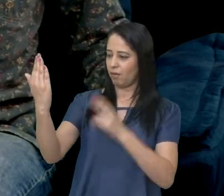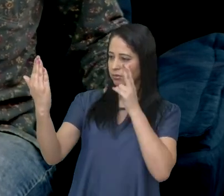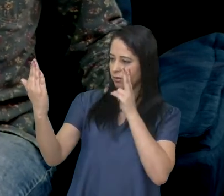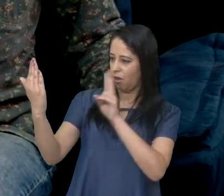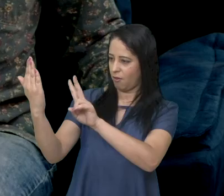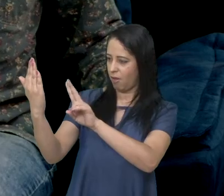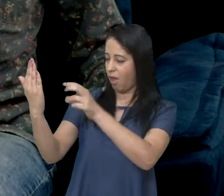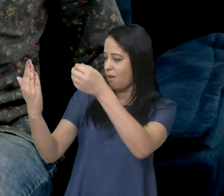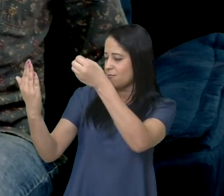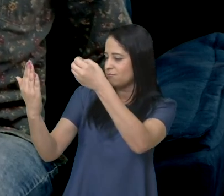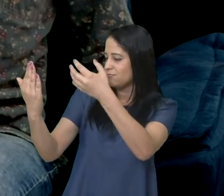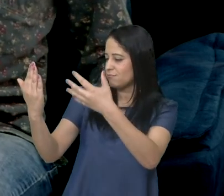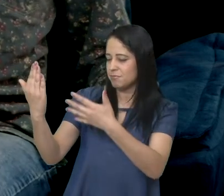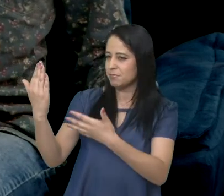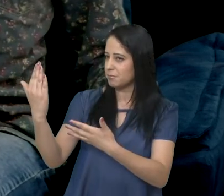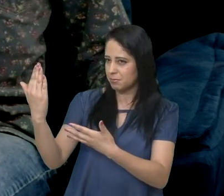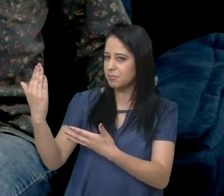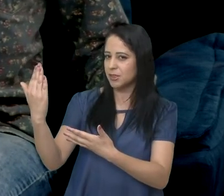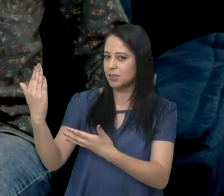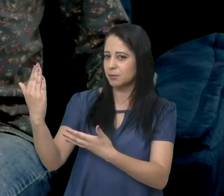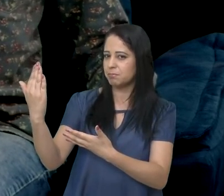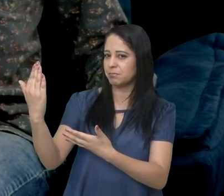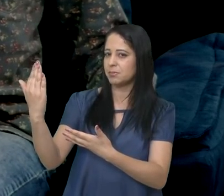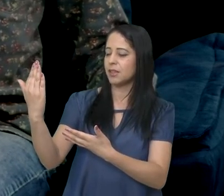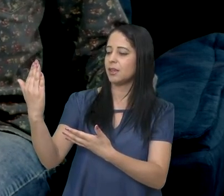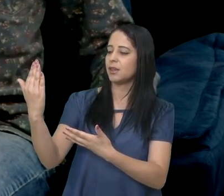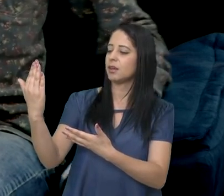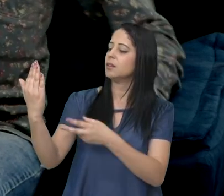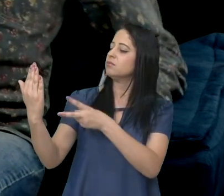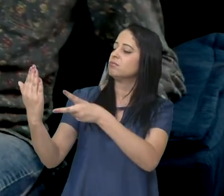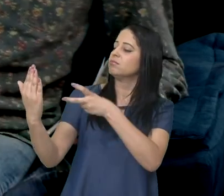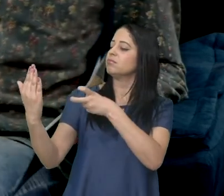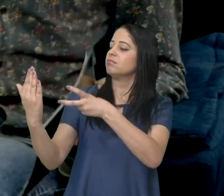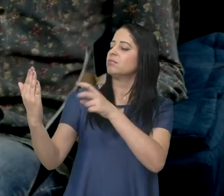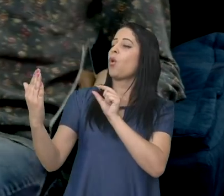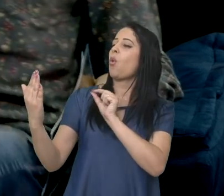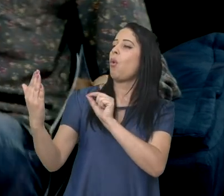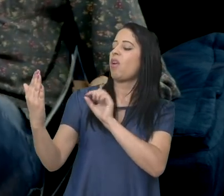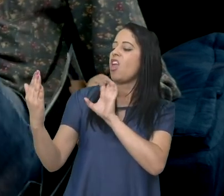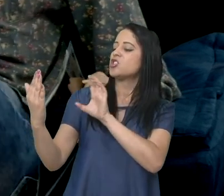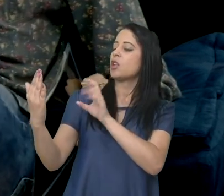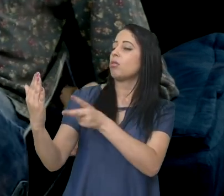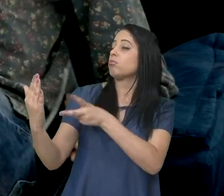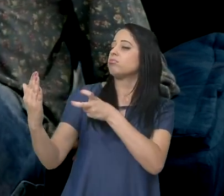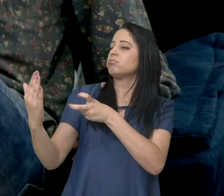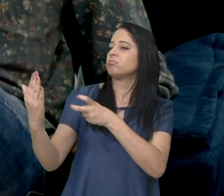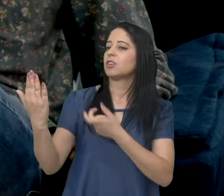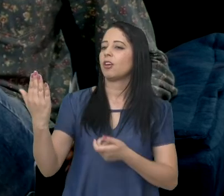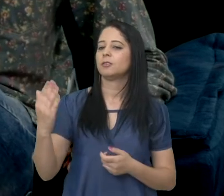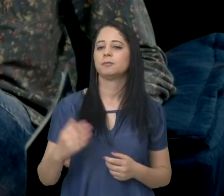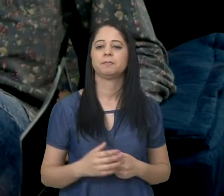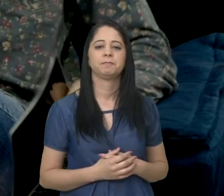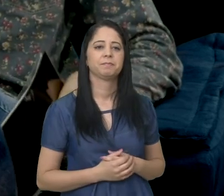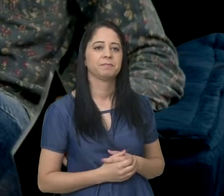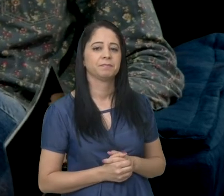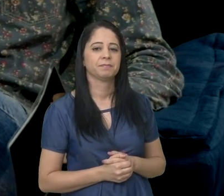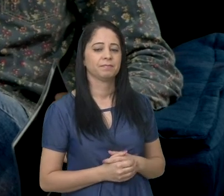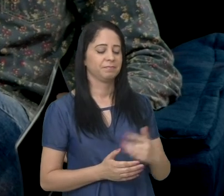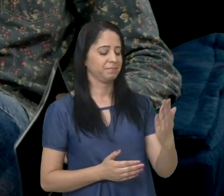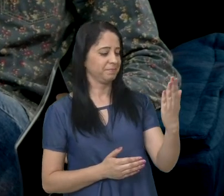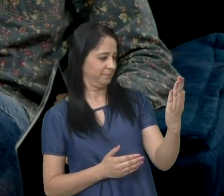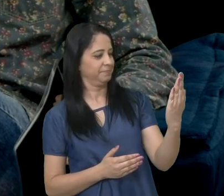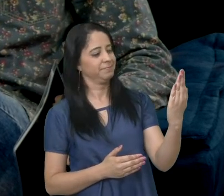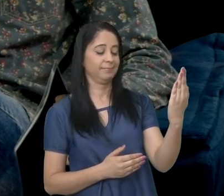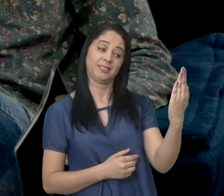eu queria que você olhasse para ele e você me dissesse o que você vê quando você olha nesse espelho.